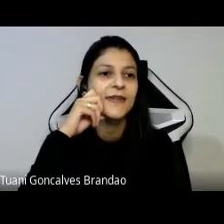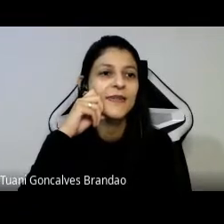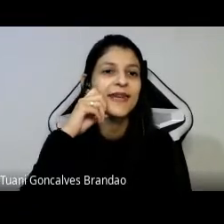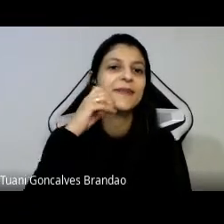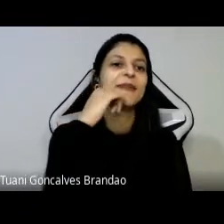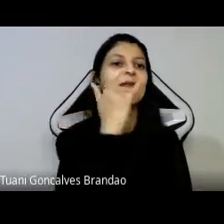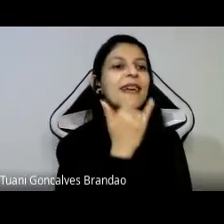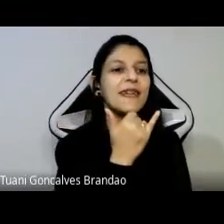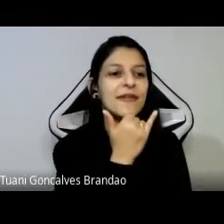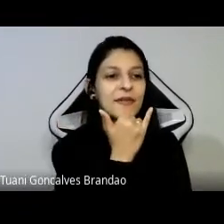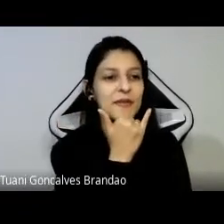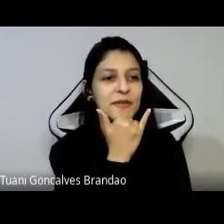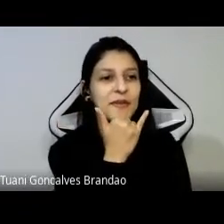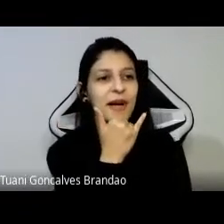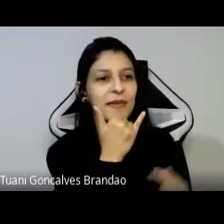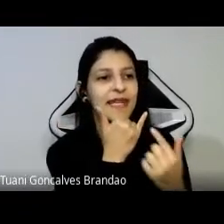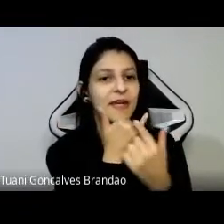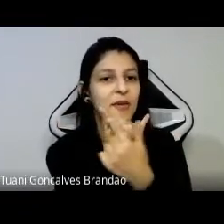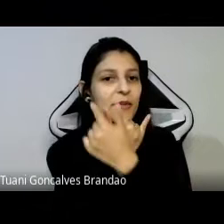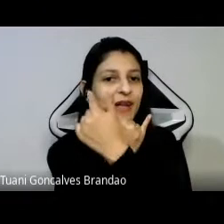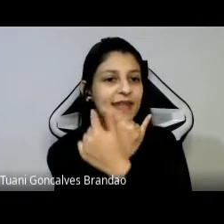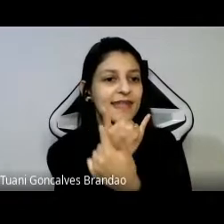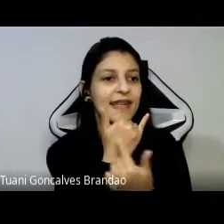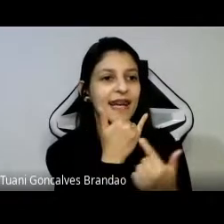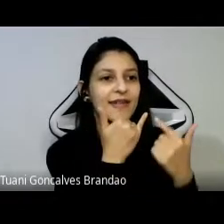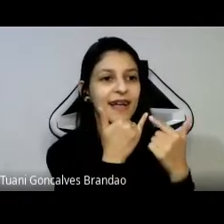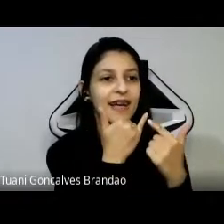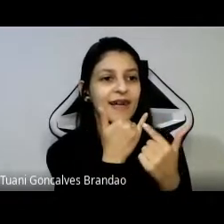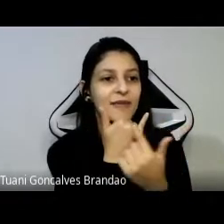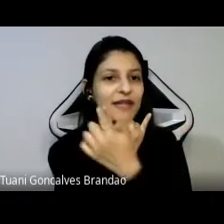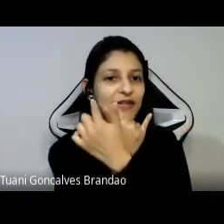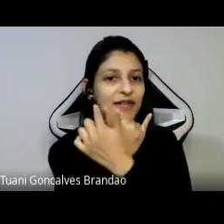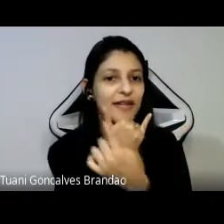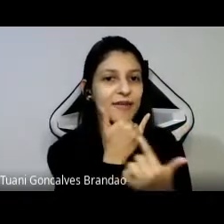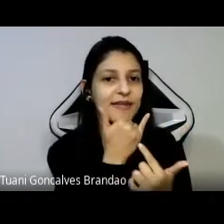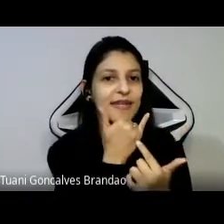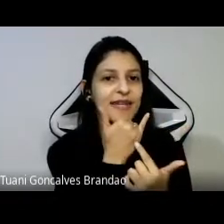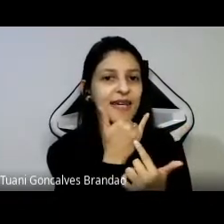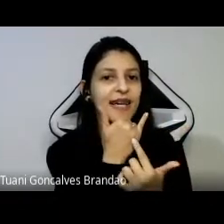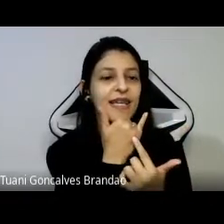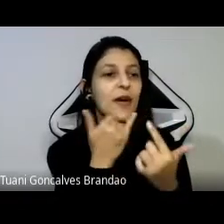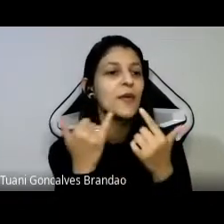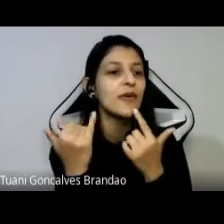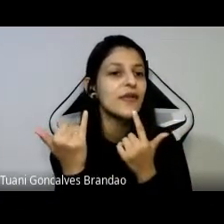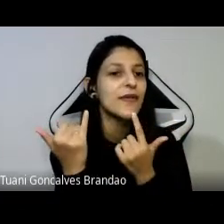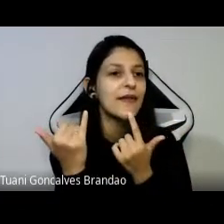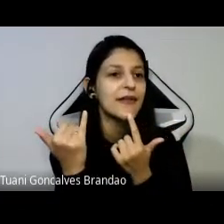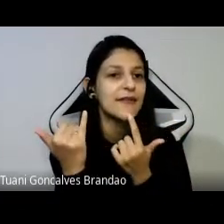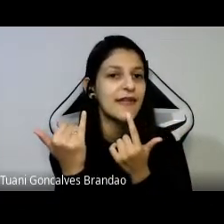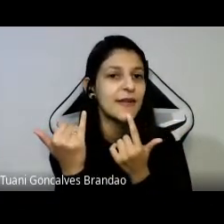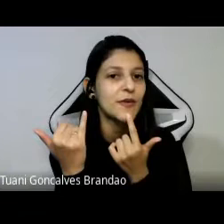É isso mesmo, estão vendo? A maneira como está desenhado lá, os dedinhos. E aonde